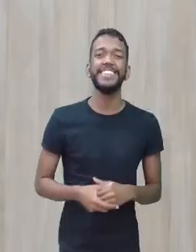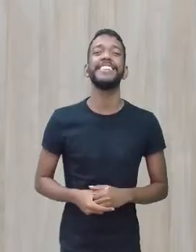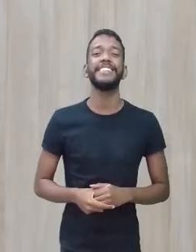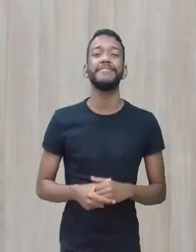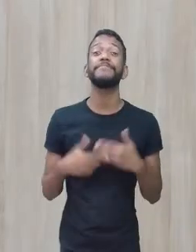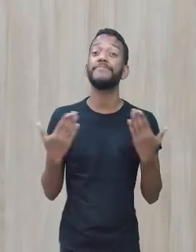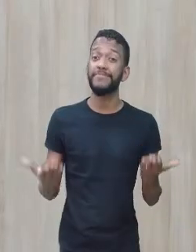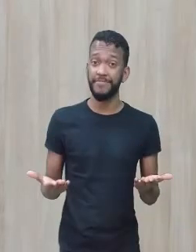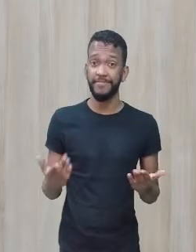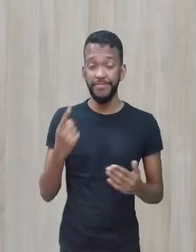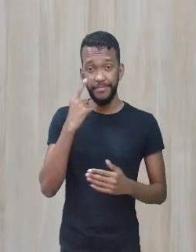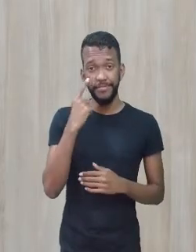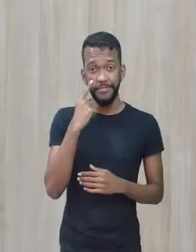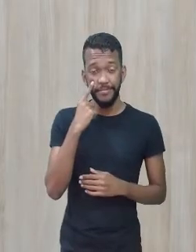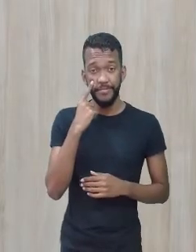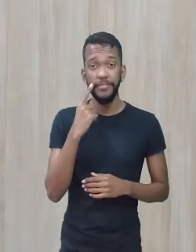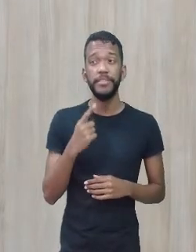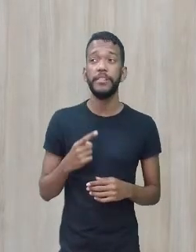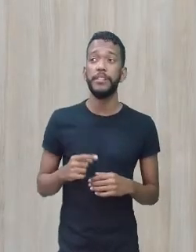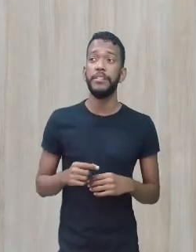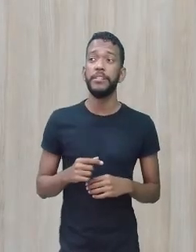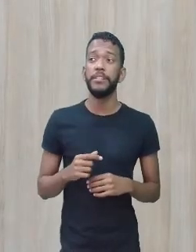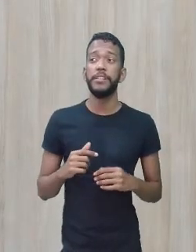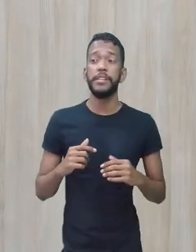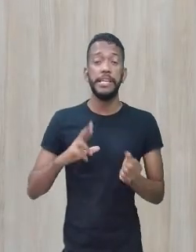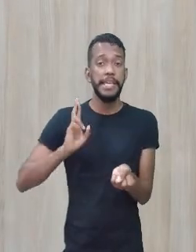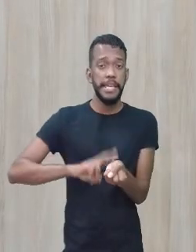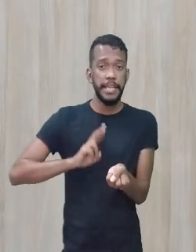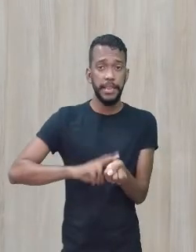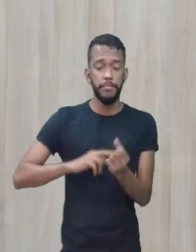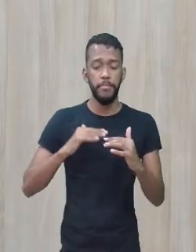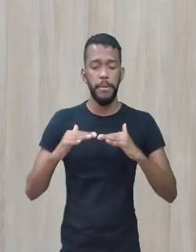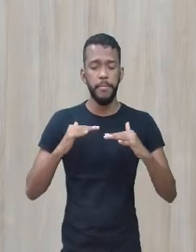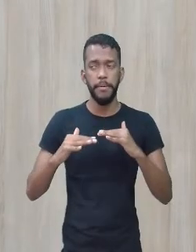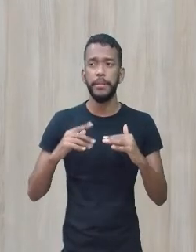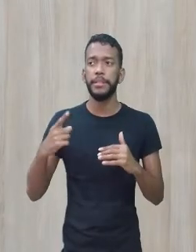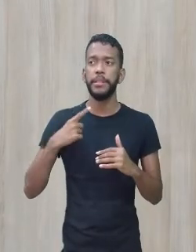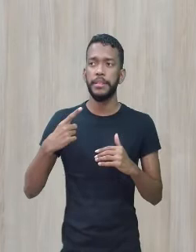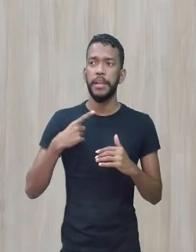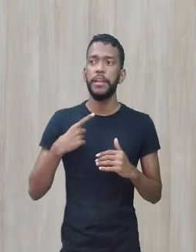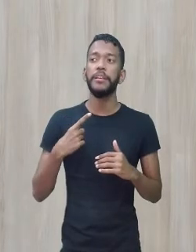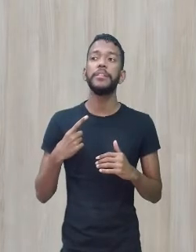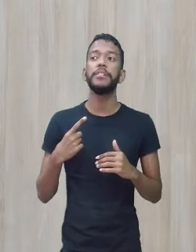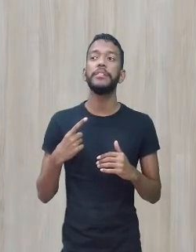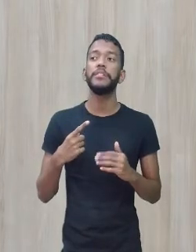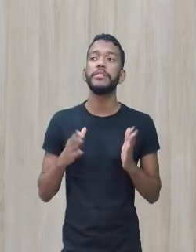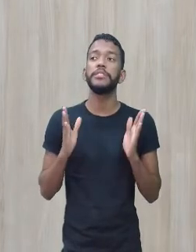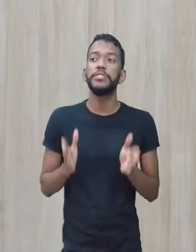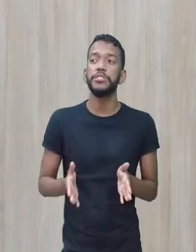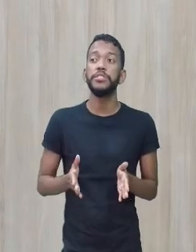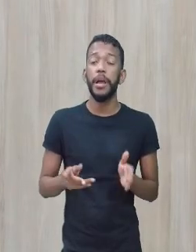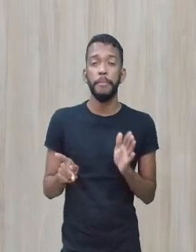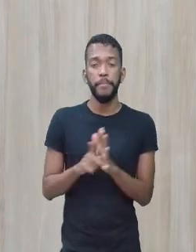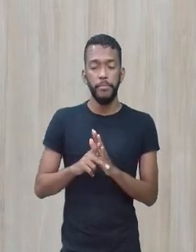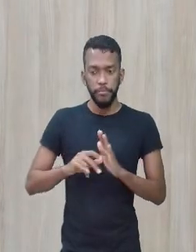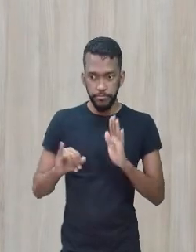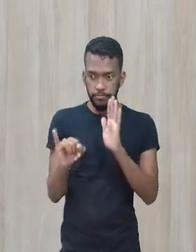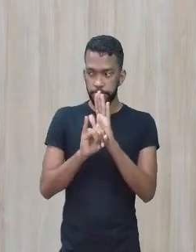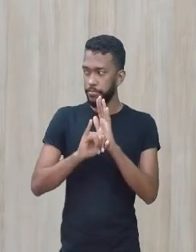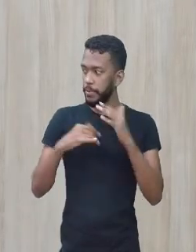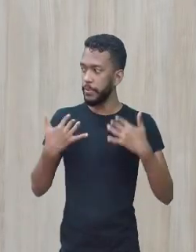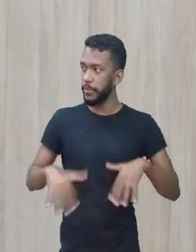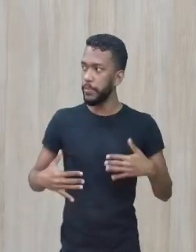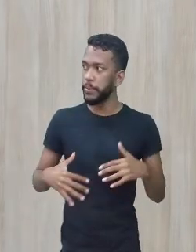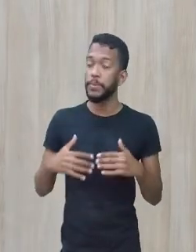Então vejam, o ritmo ele tem toda uma forma, né, de identificação.